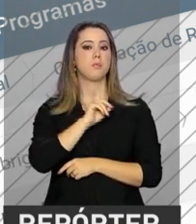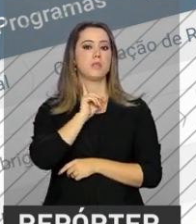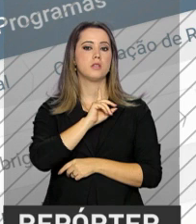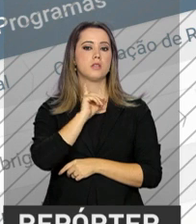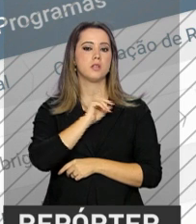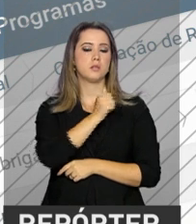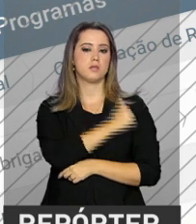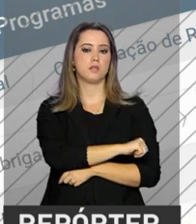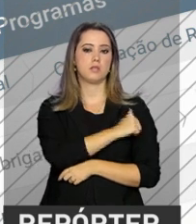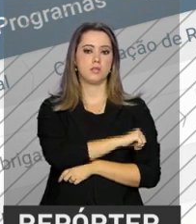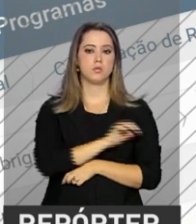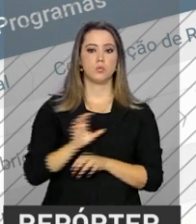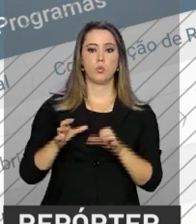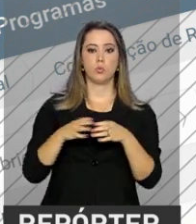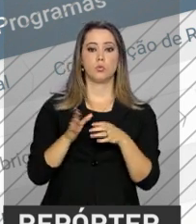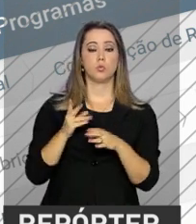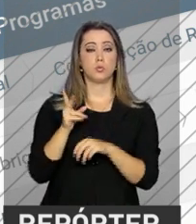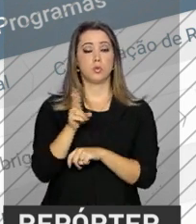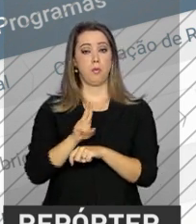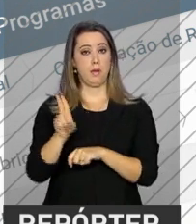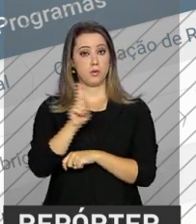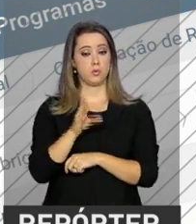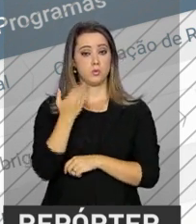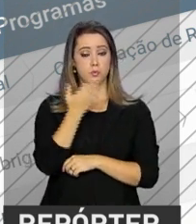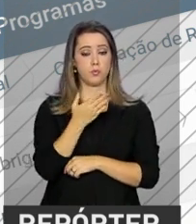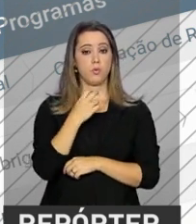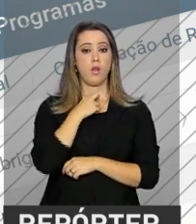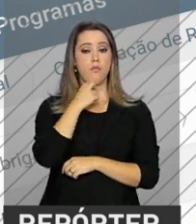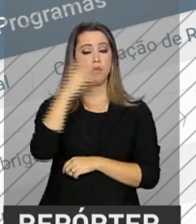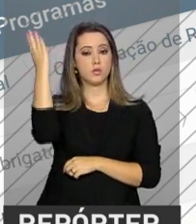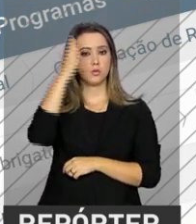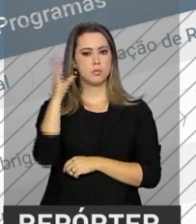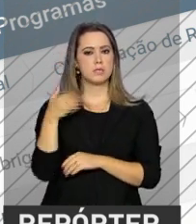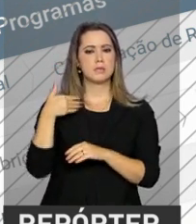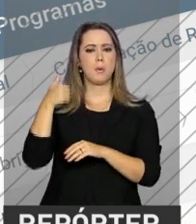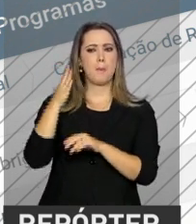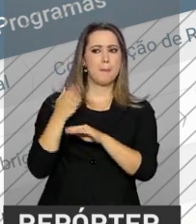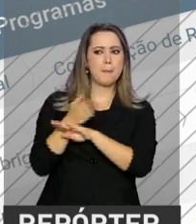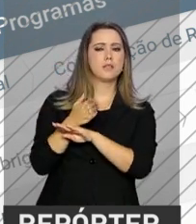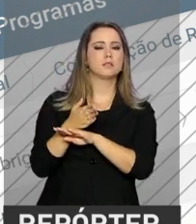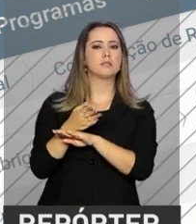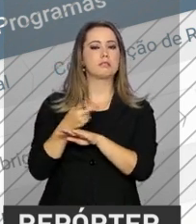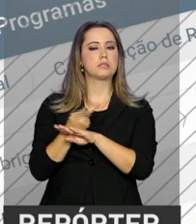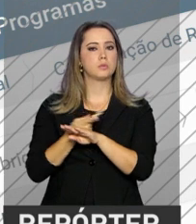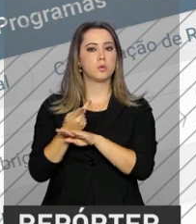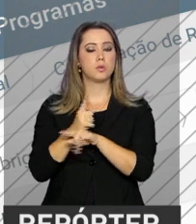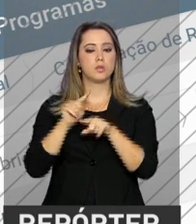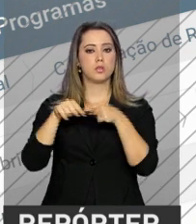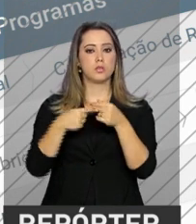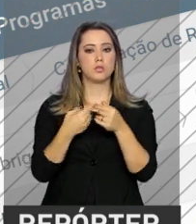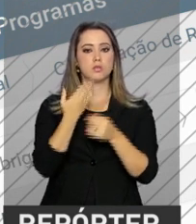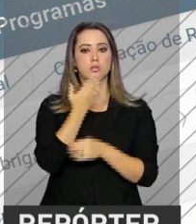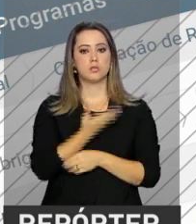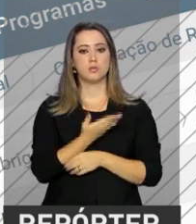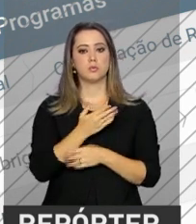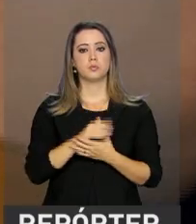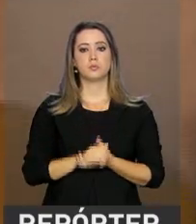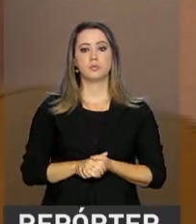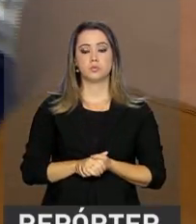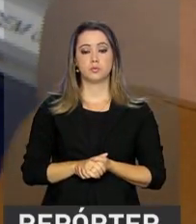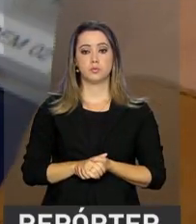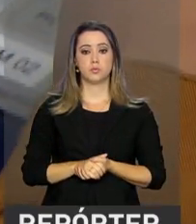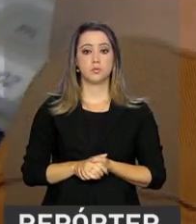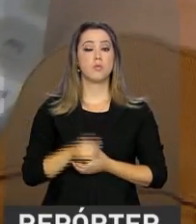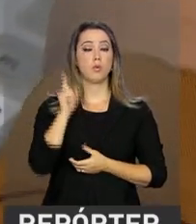e rio de neiro o programa a voz do brasil é o mais acessado seguido pelo boletim é notícia